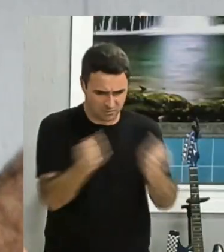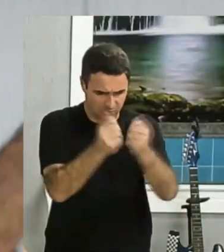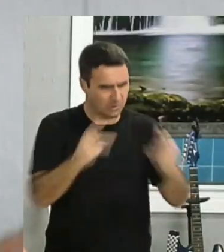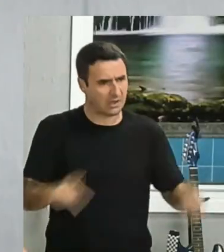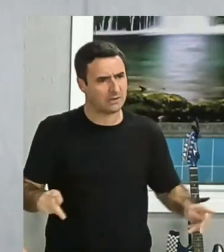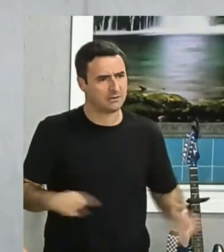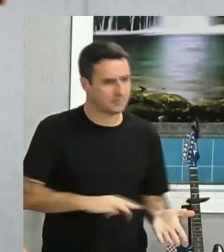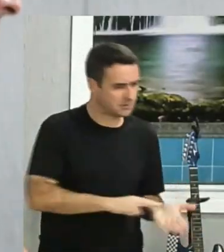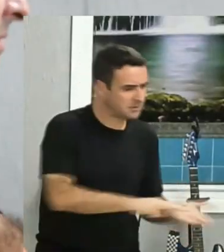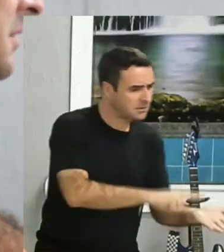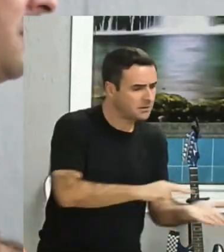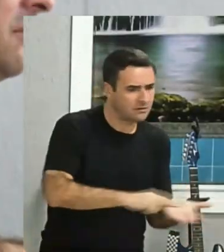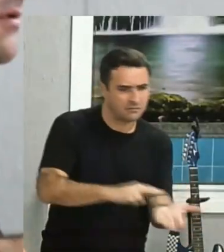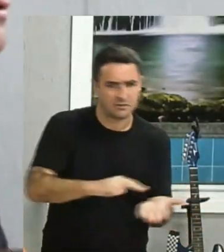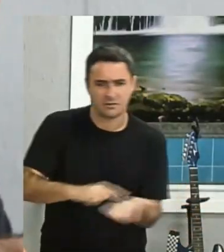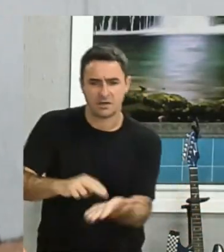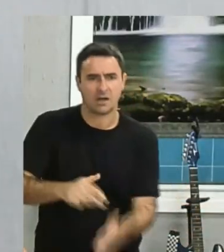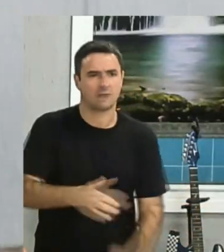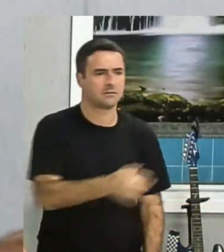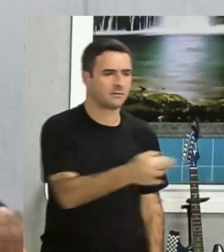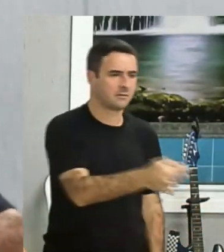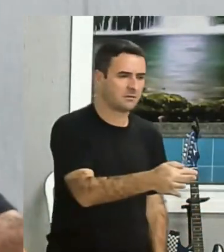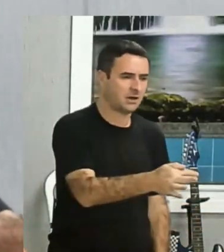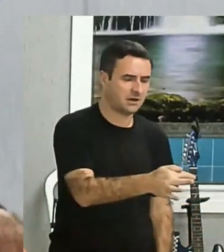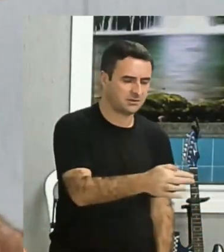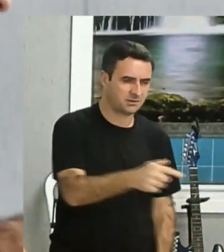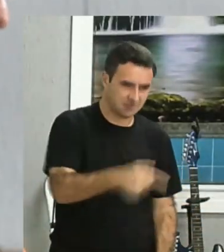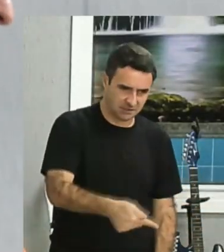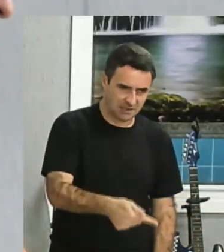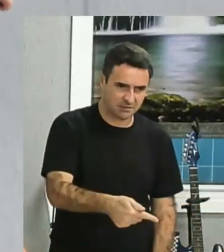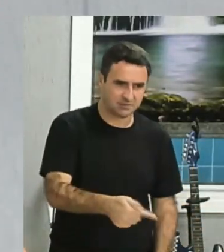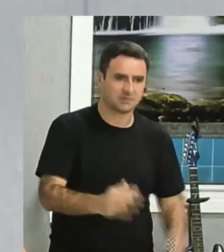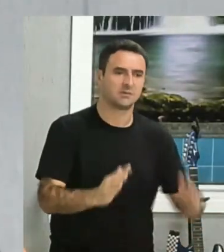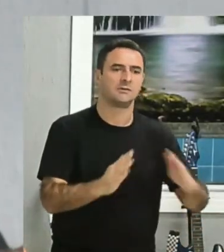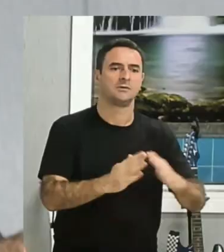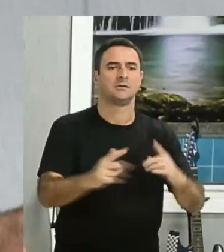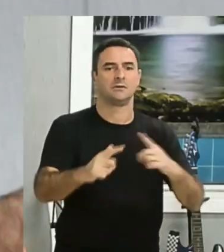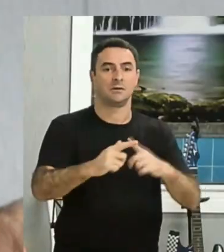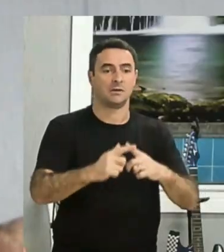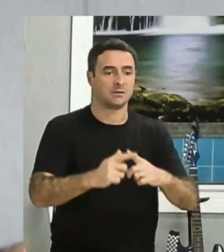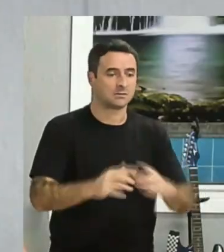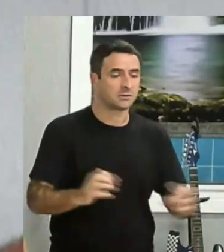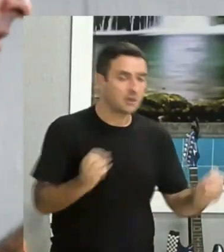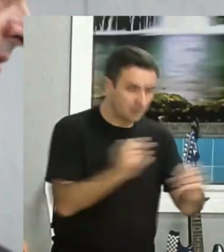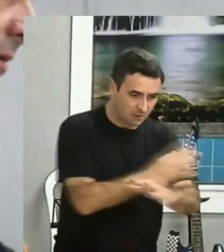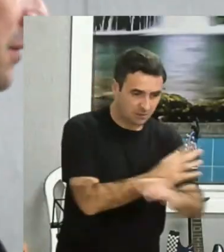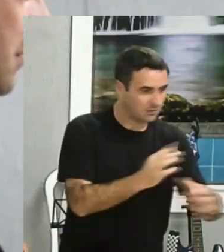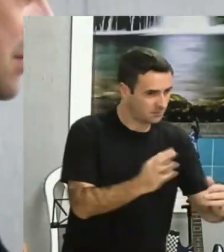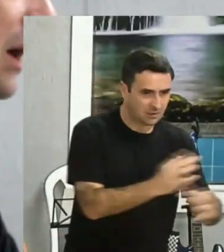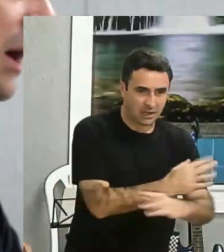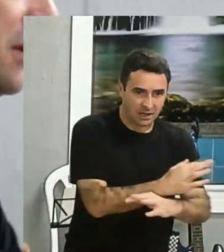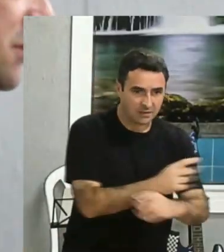enviado para aquelas 7 igrejas. Essas cidades eram verdadeiras